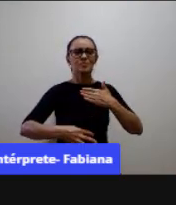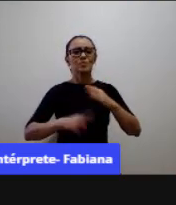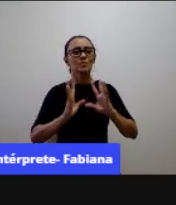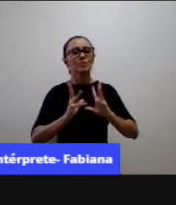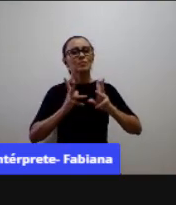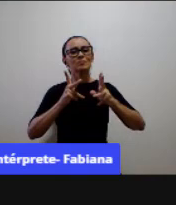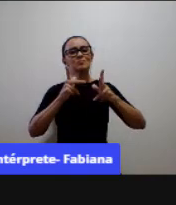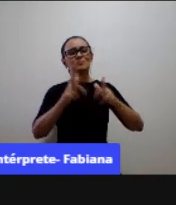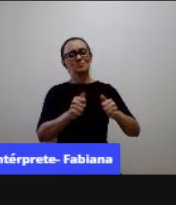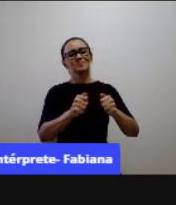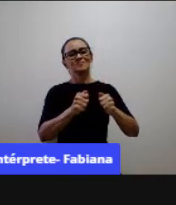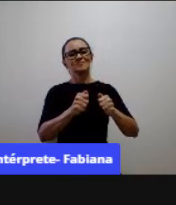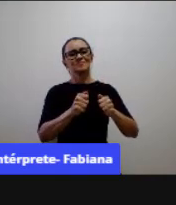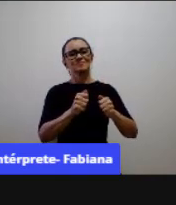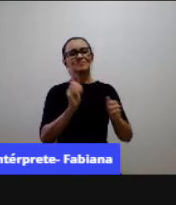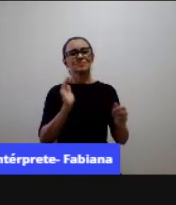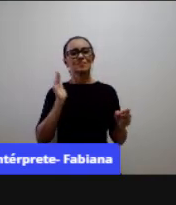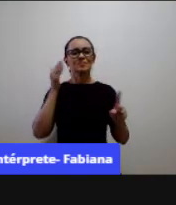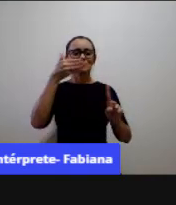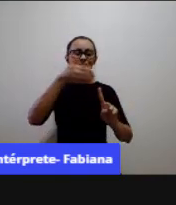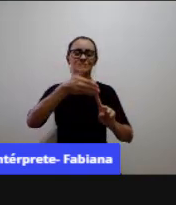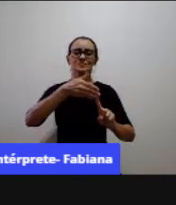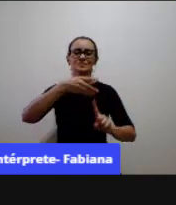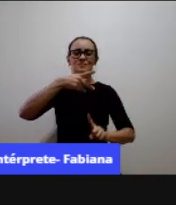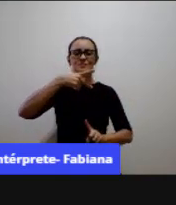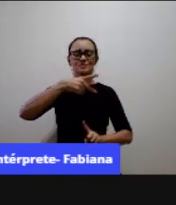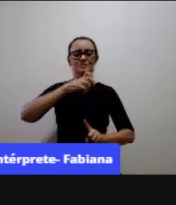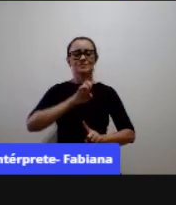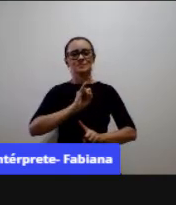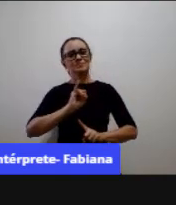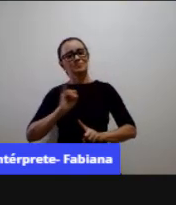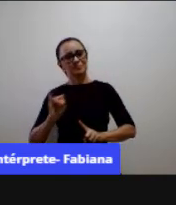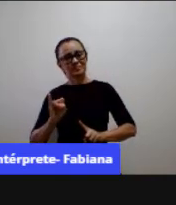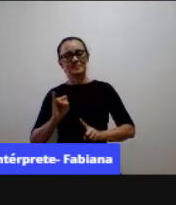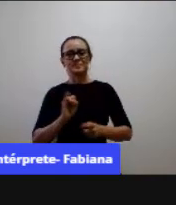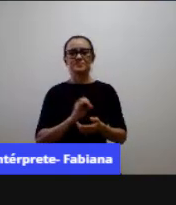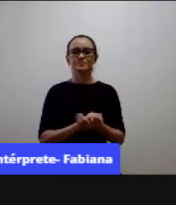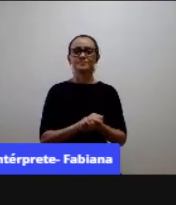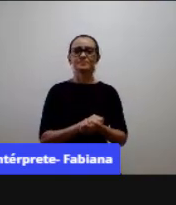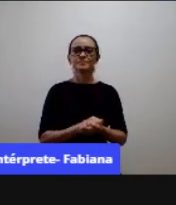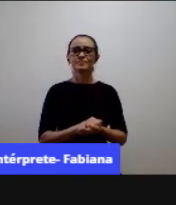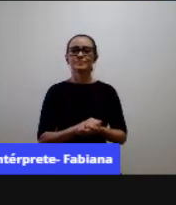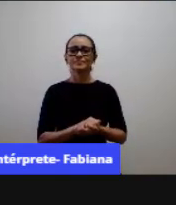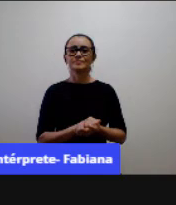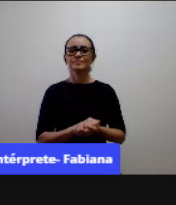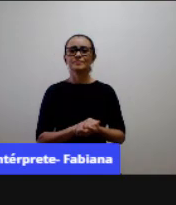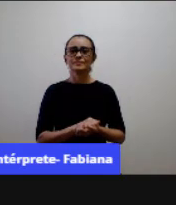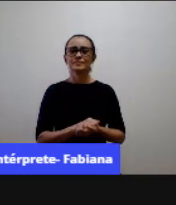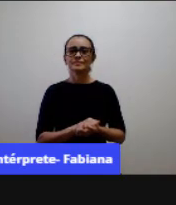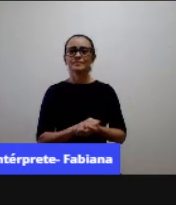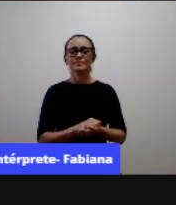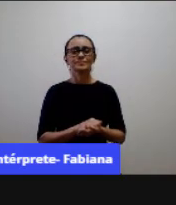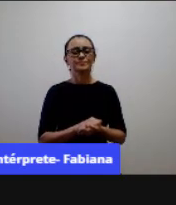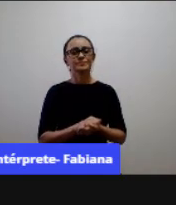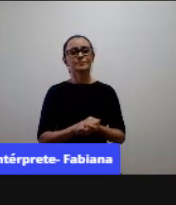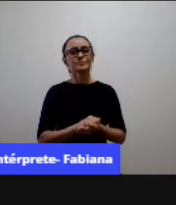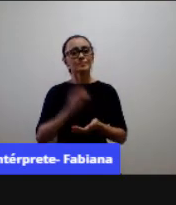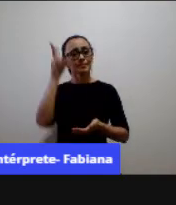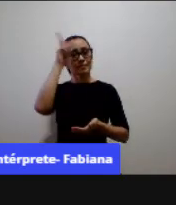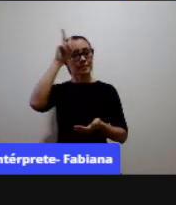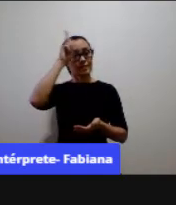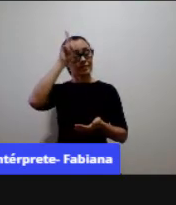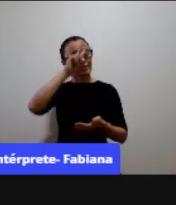da confecção do PEI, que é o plano para esse indivíduo. E é bom também lembrar que hoje ele